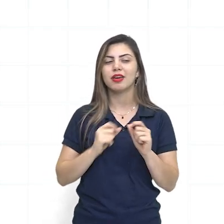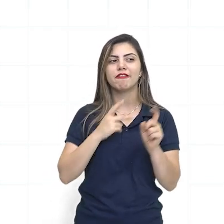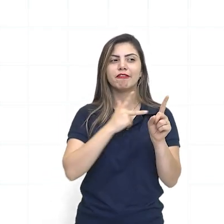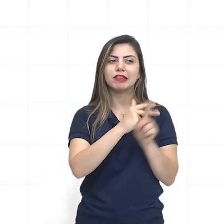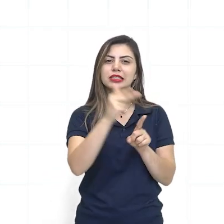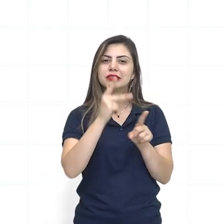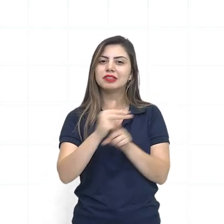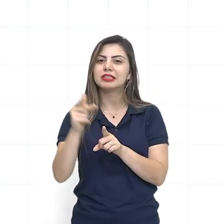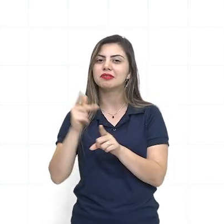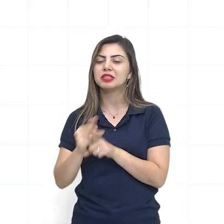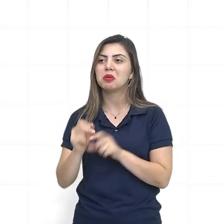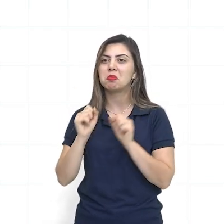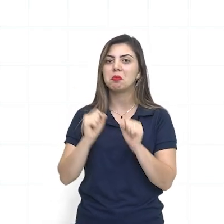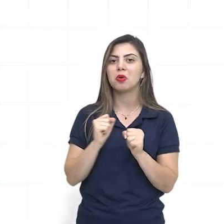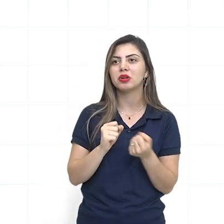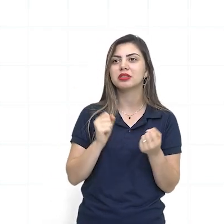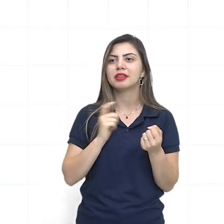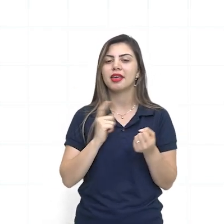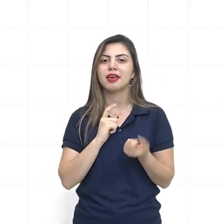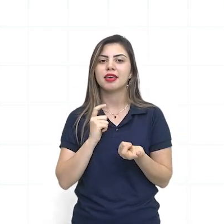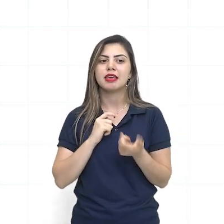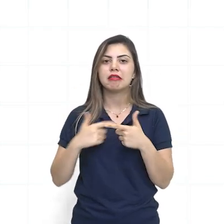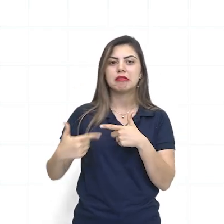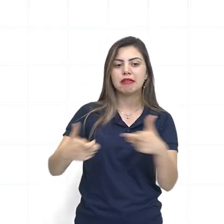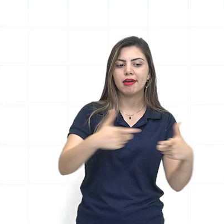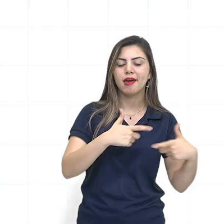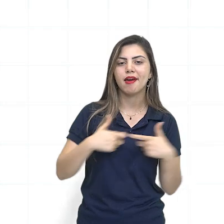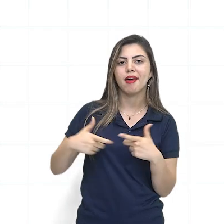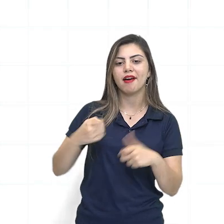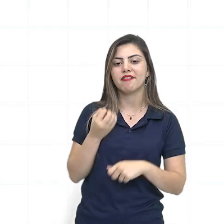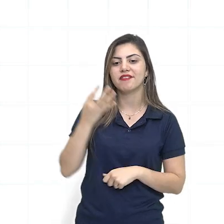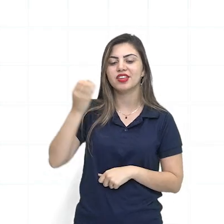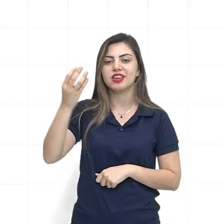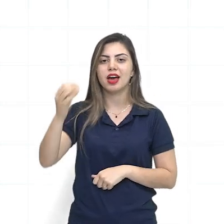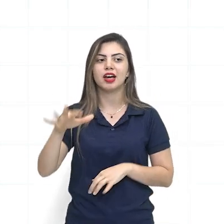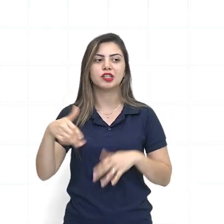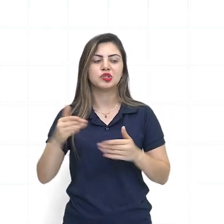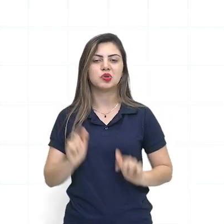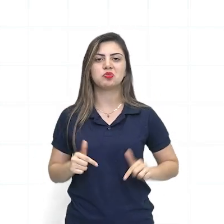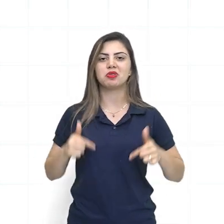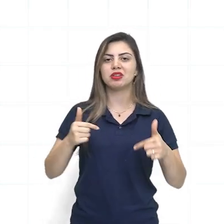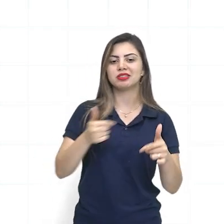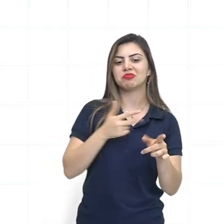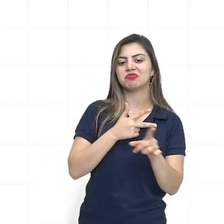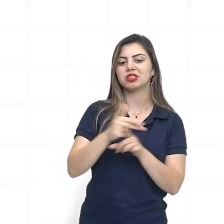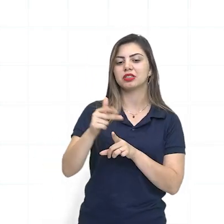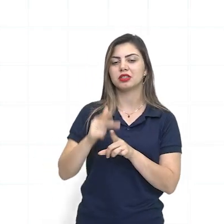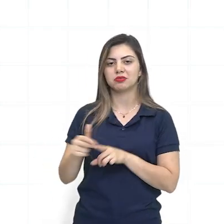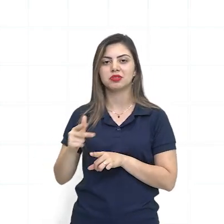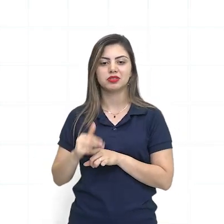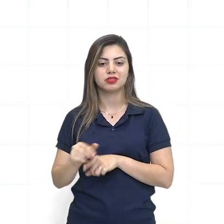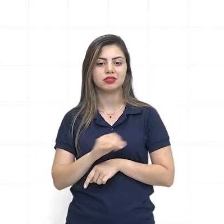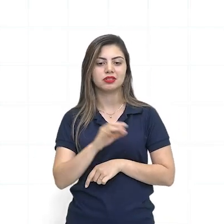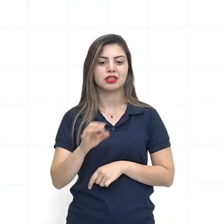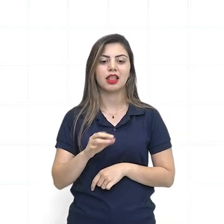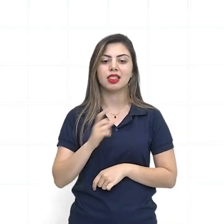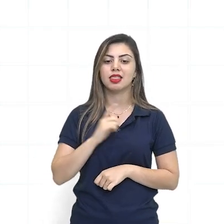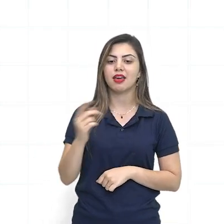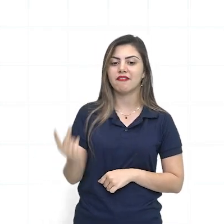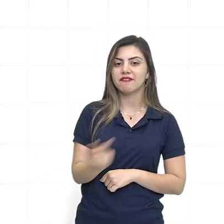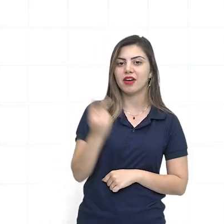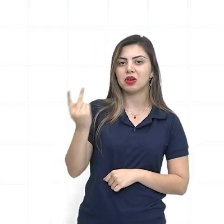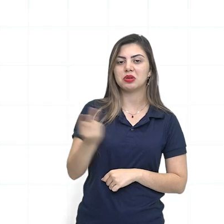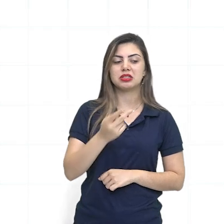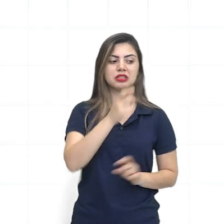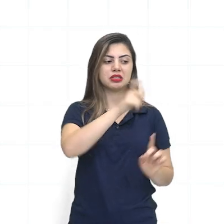aventuras. Pode ser aventuras, pode ser guerras, viagens, gestos heróicos e um tom de exaltação, valorização